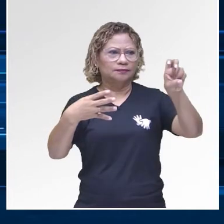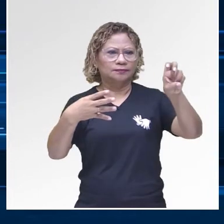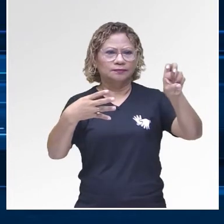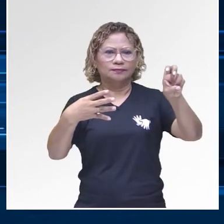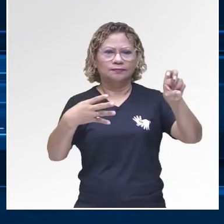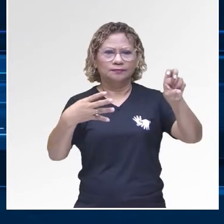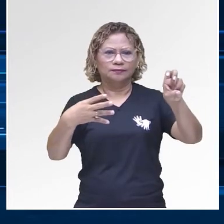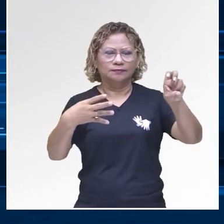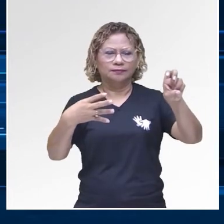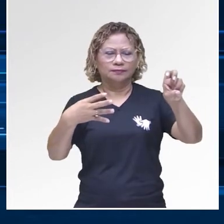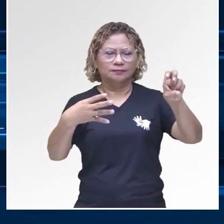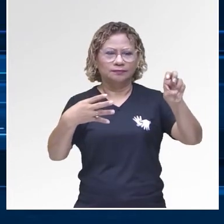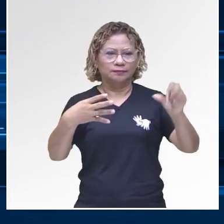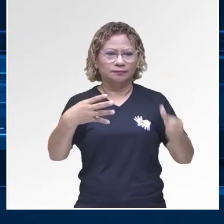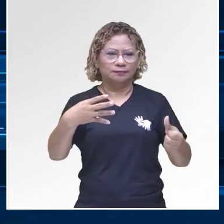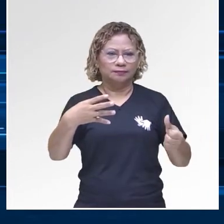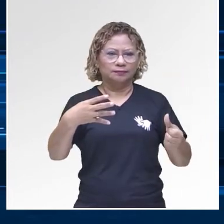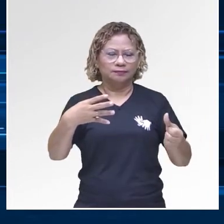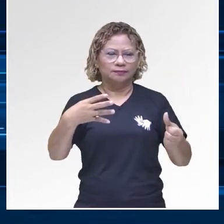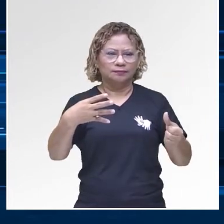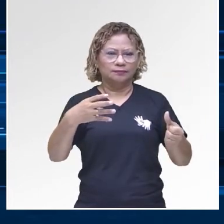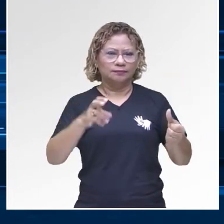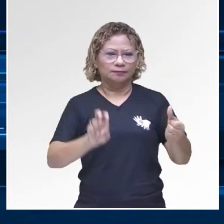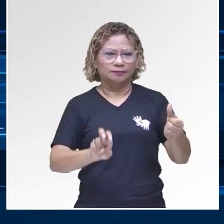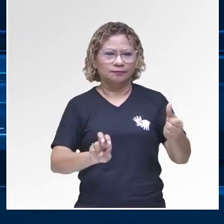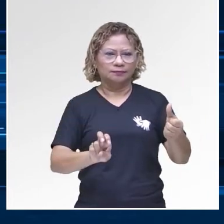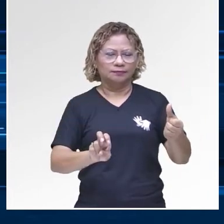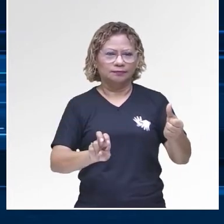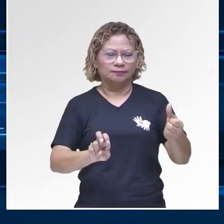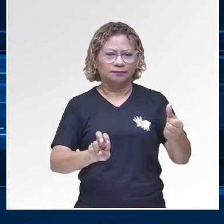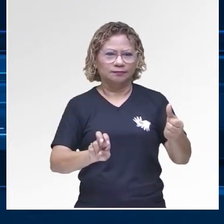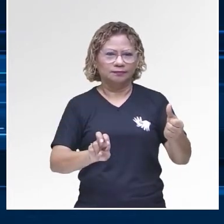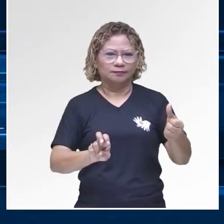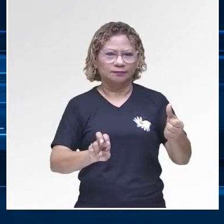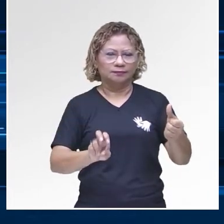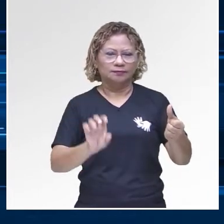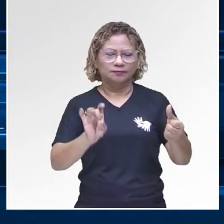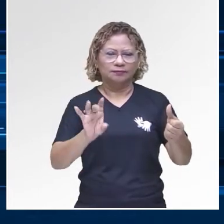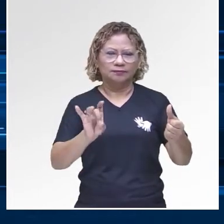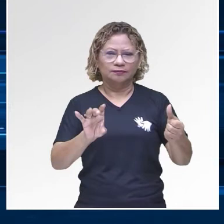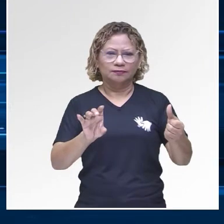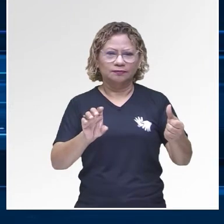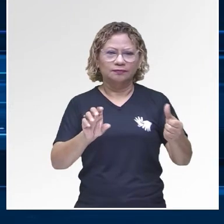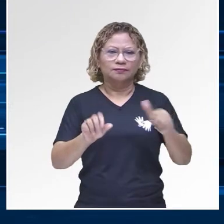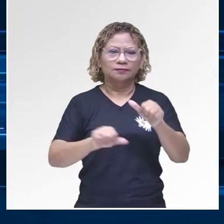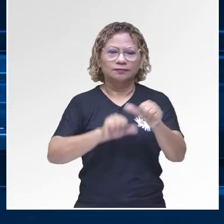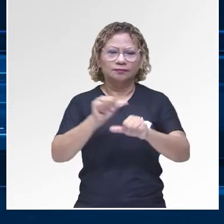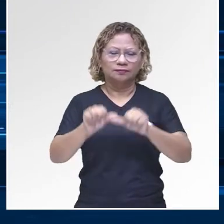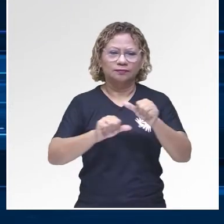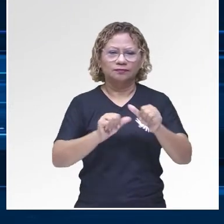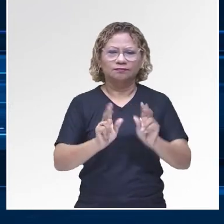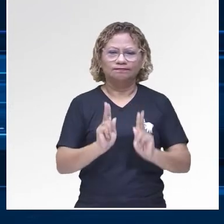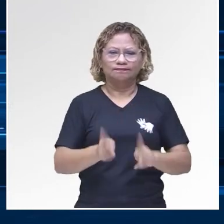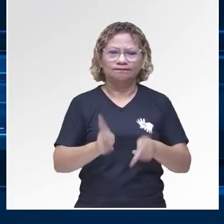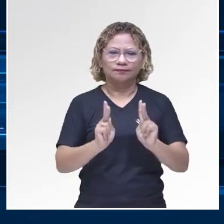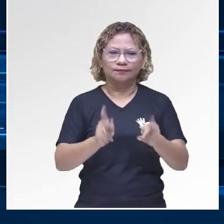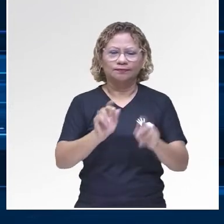sexto termo, eu vou multiplicar a razão por 5. Só quem não muda é o primeiro termo, que é o A1.